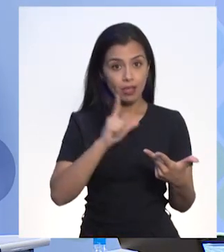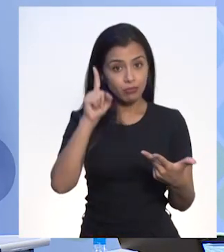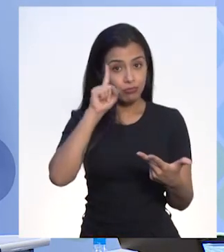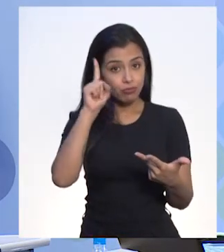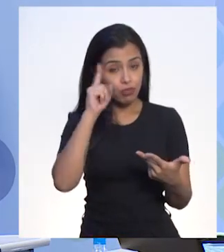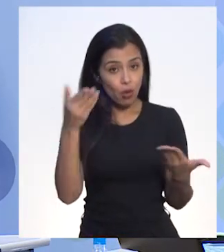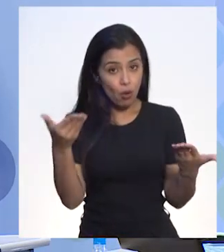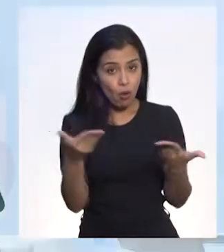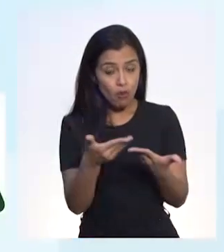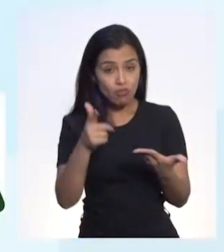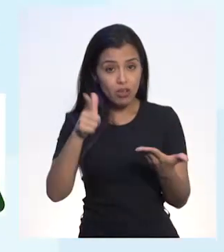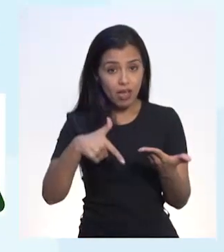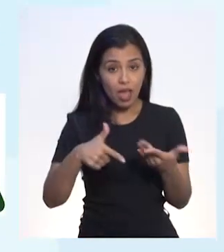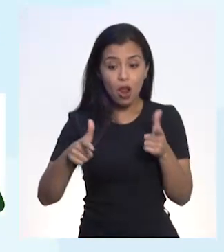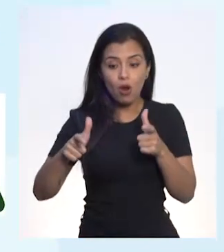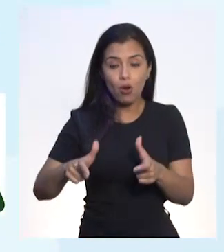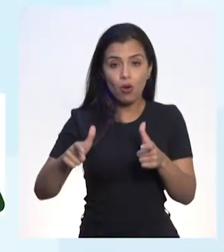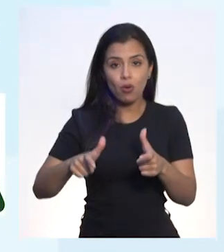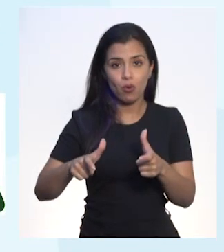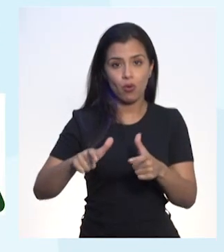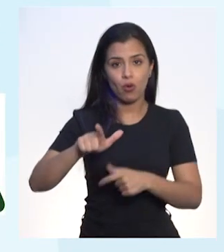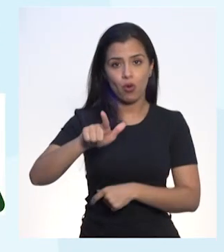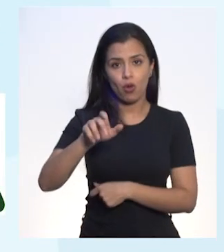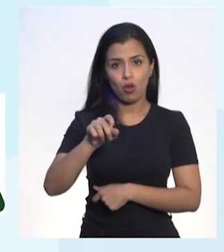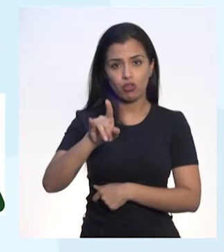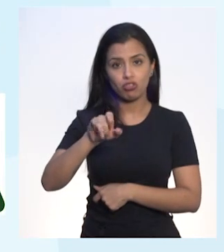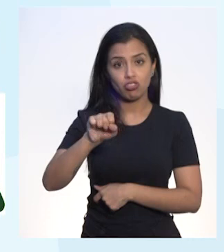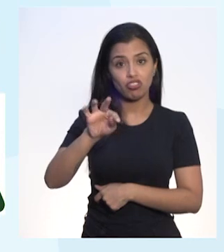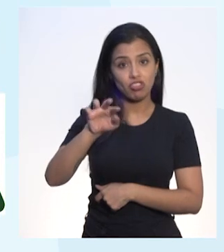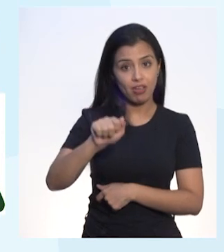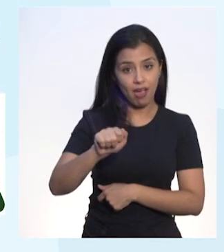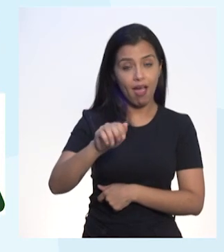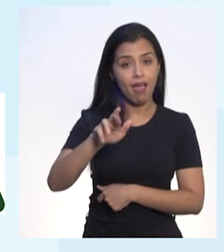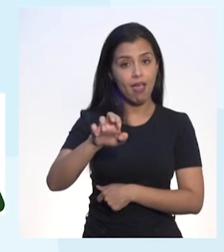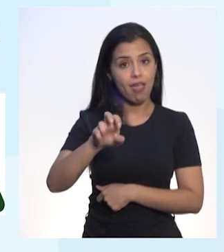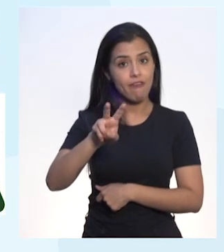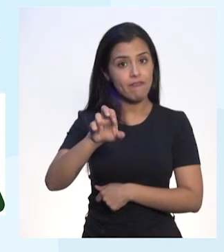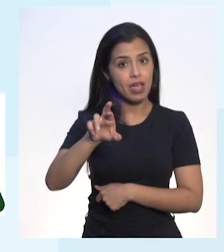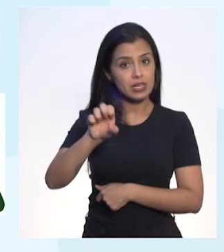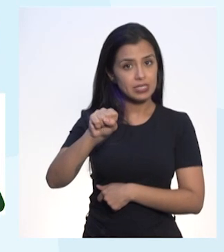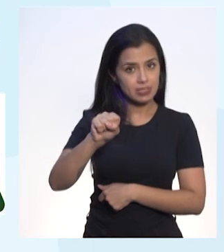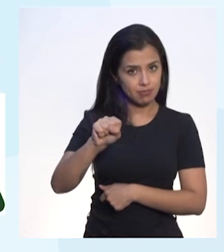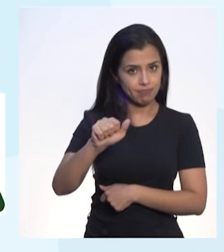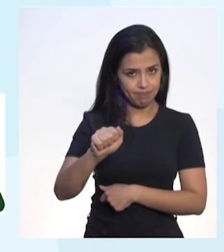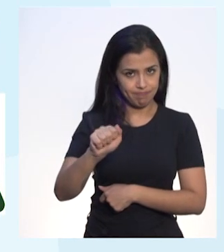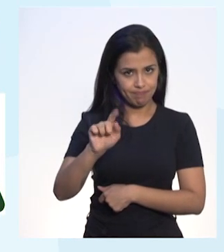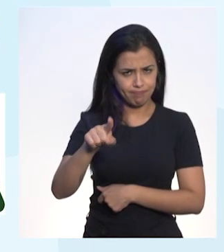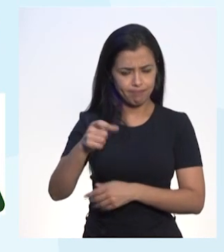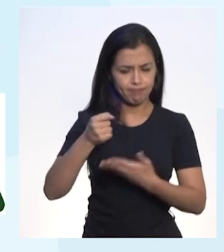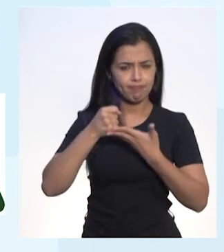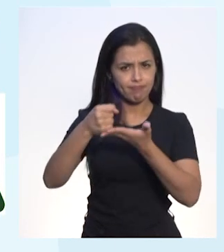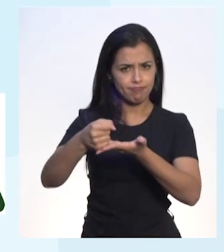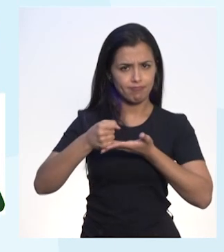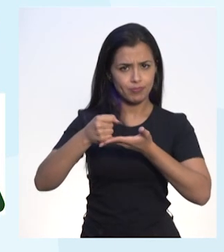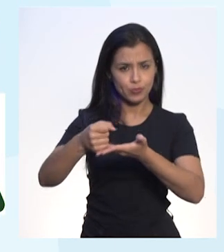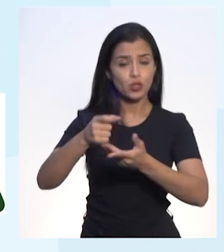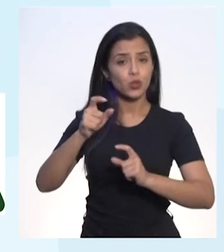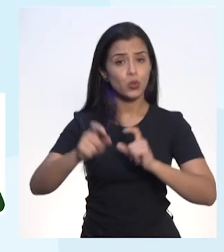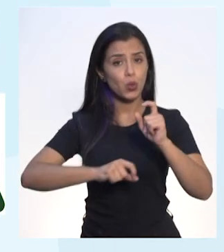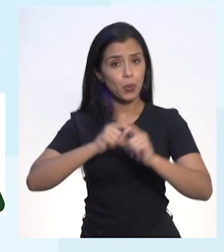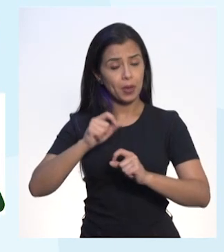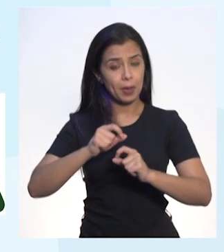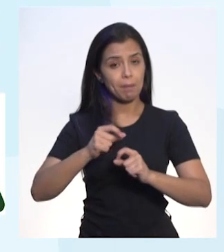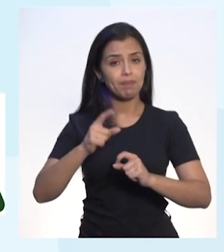atualidade é a questão aí da logística reversa. Vamos ver o que é a logística reversa. A logística reversa é um instrumento de